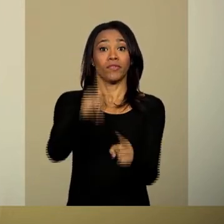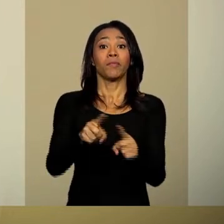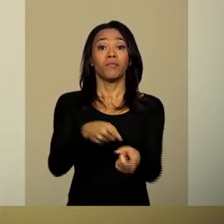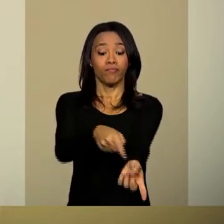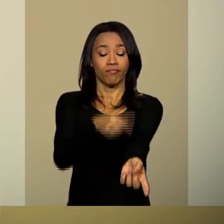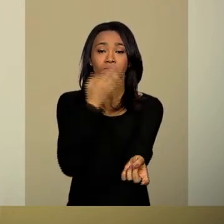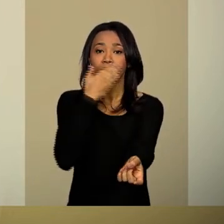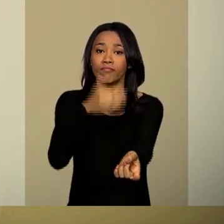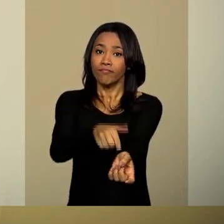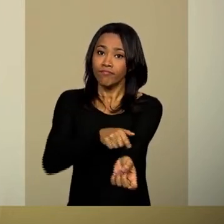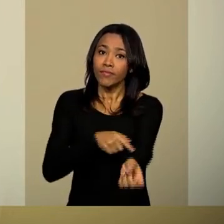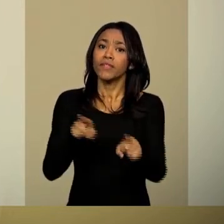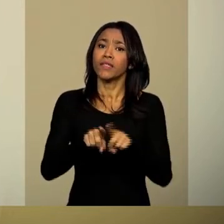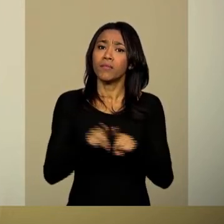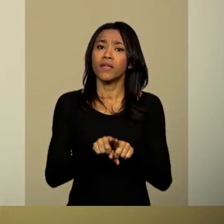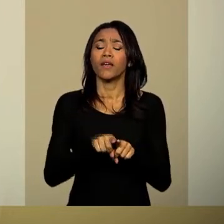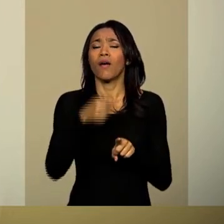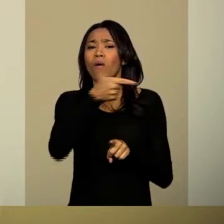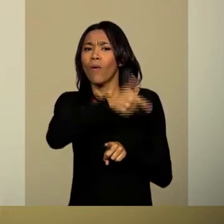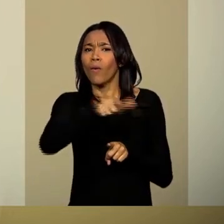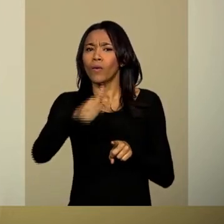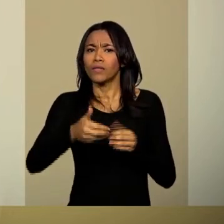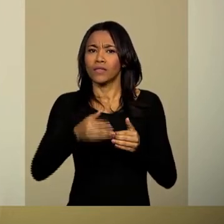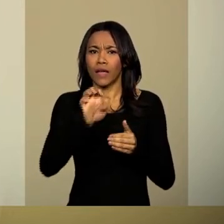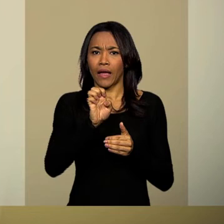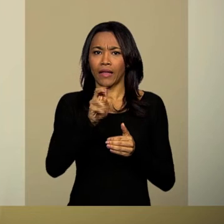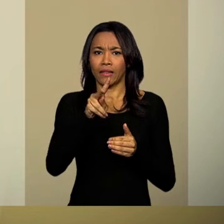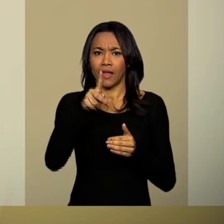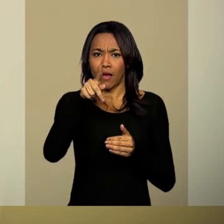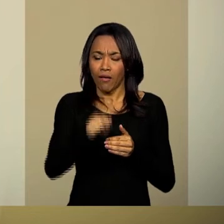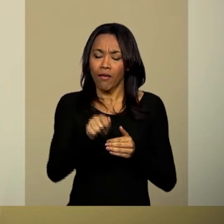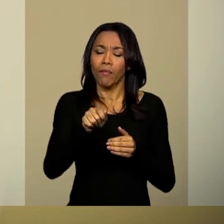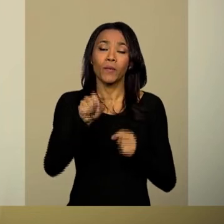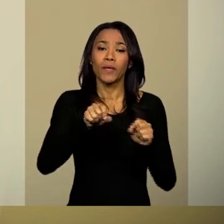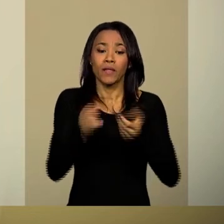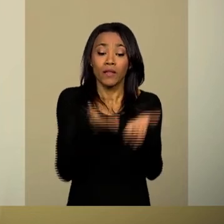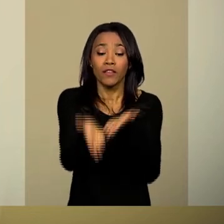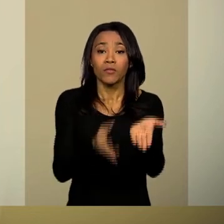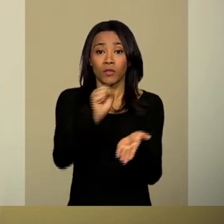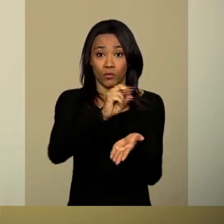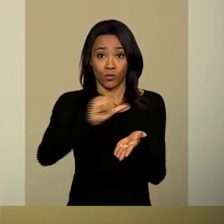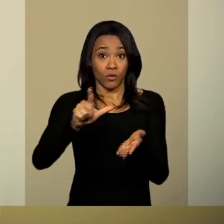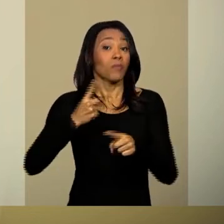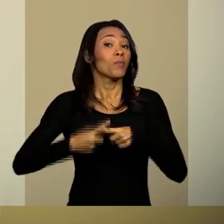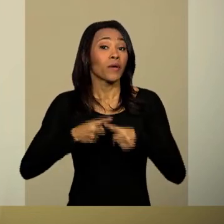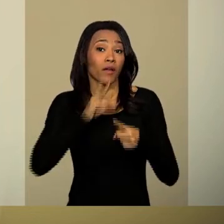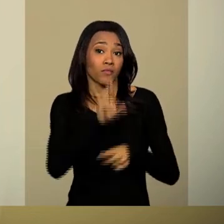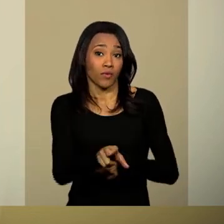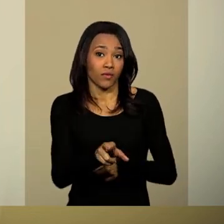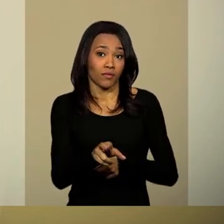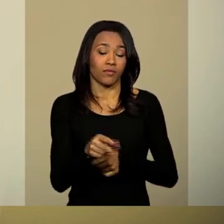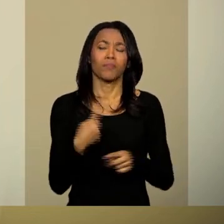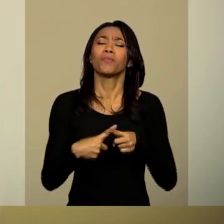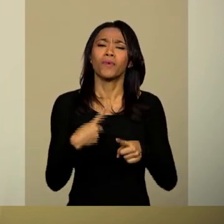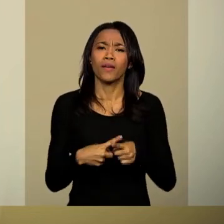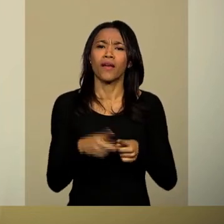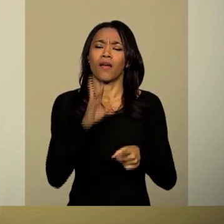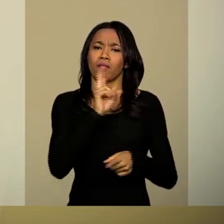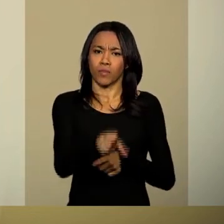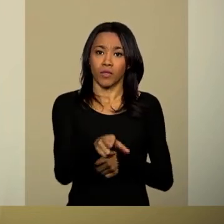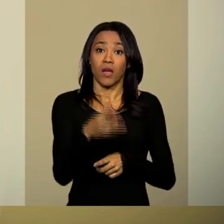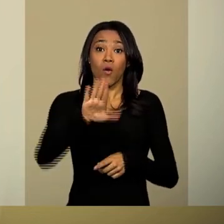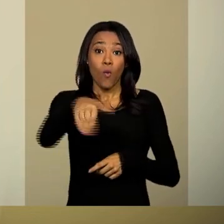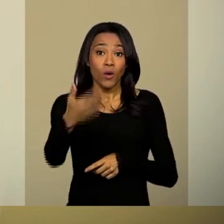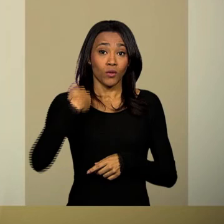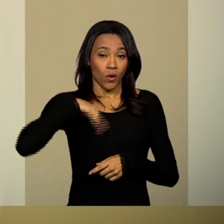Luciano nas demais etapas do atendimento do SUS sabe por Luciano Por que presidenta porque quando a gente